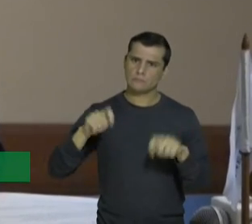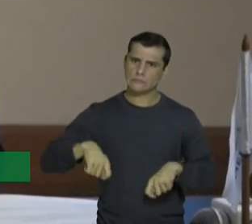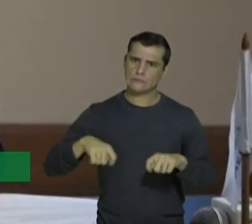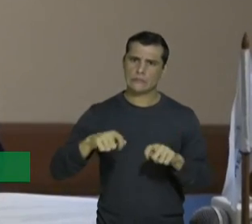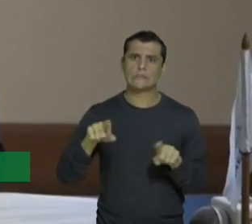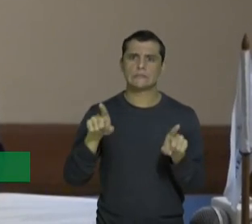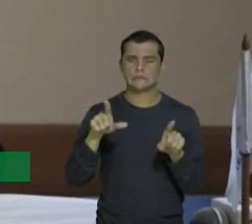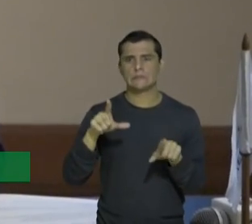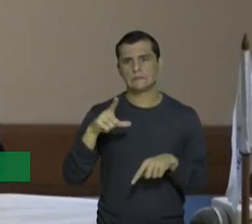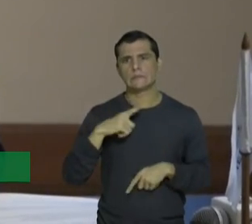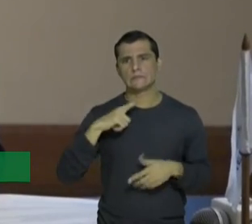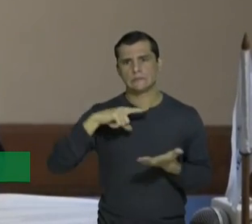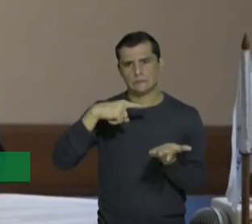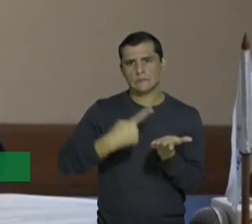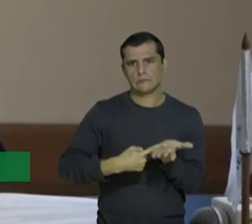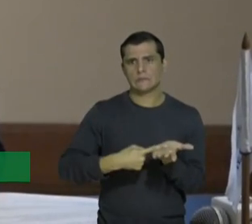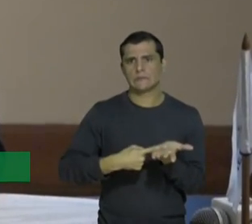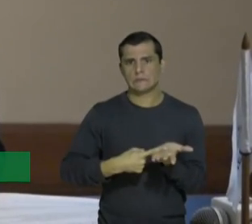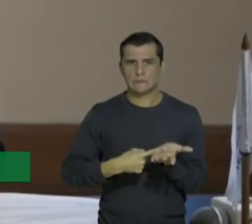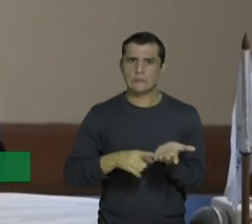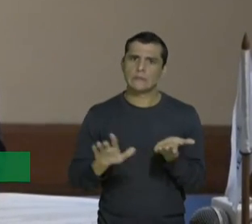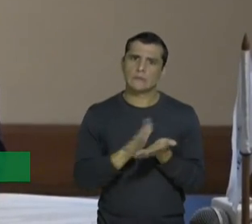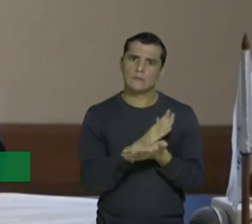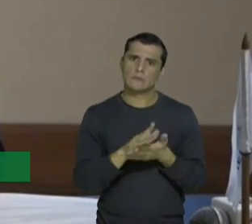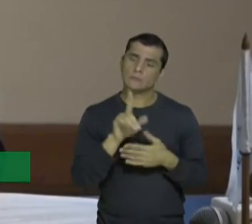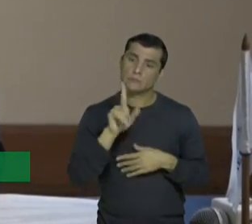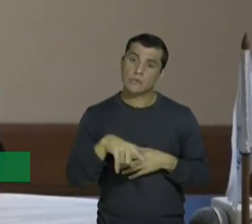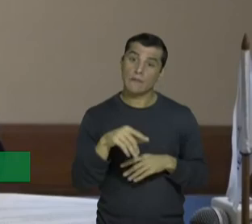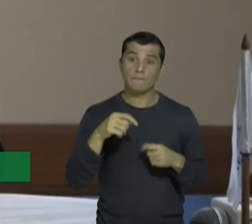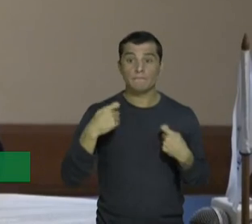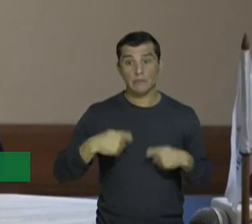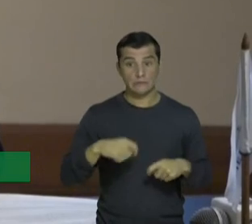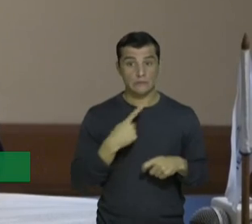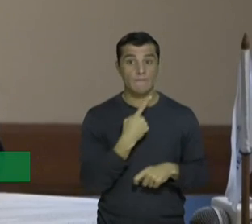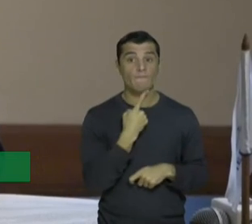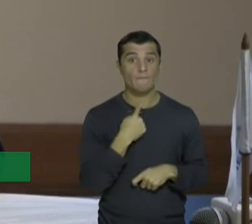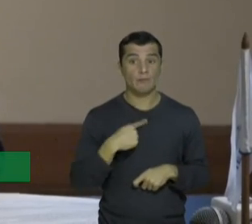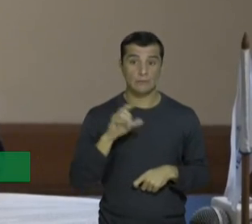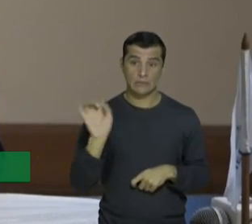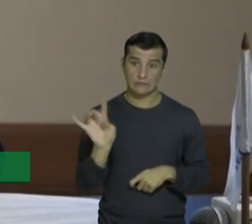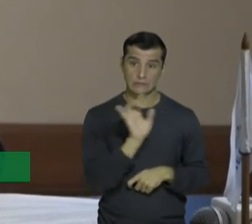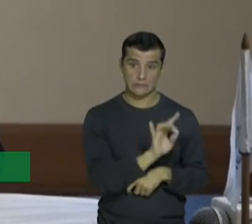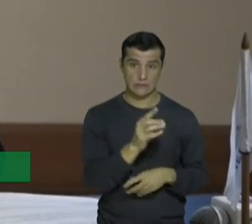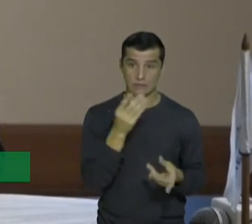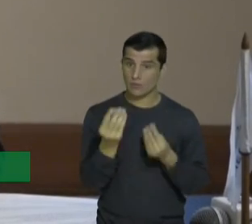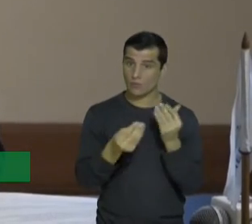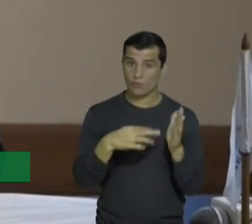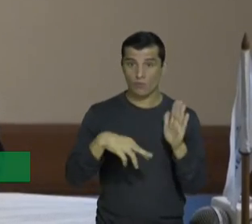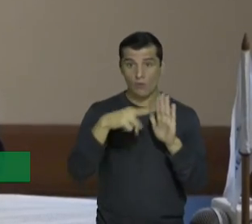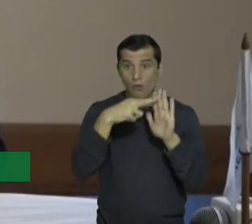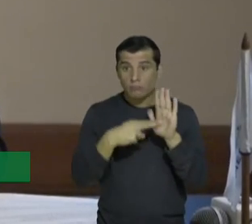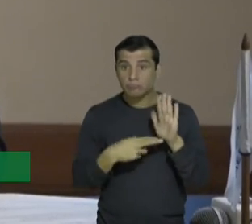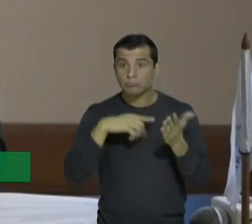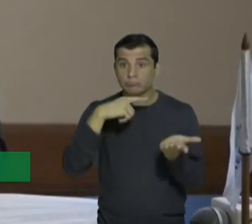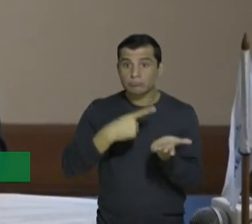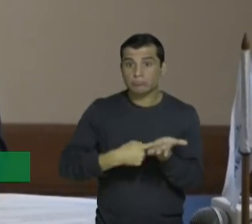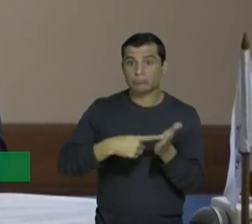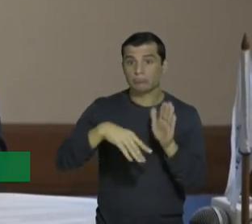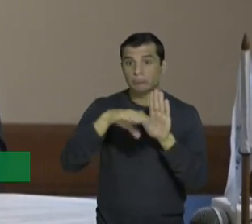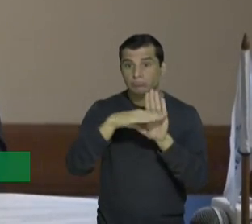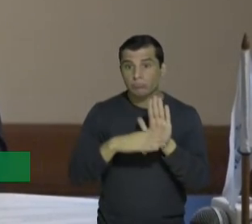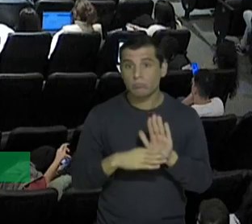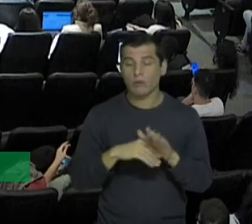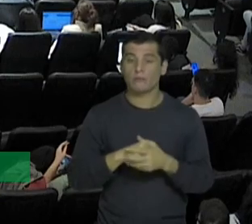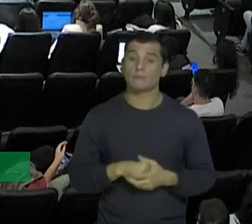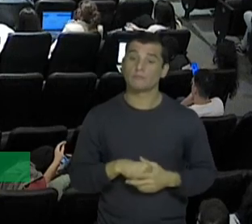acordos são feitos e e e seria uma questão de vontade proativa de de regularizar isso bem então a gente está encerrando